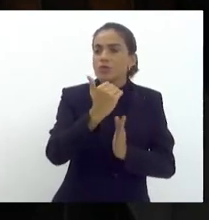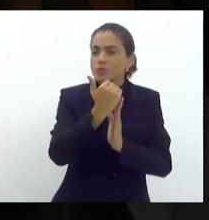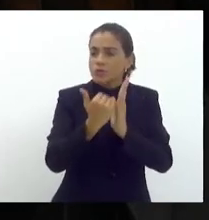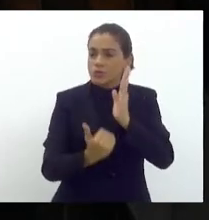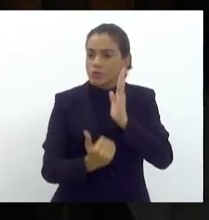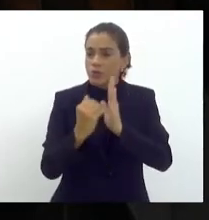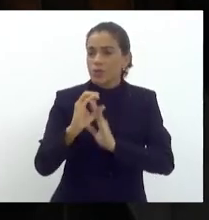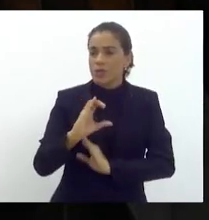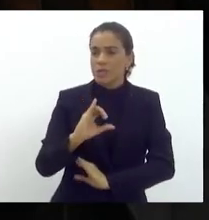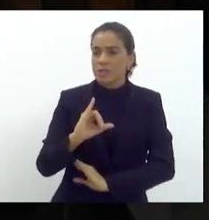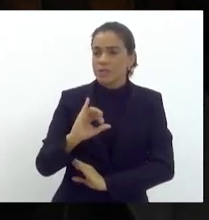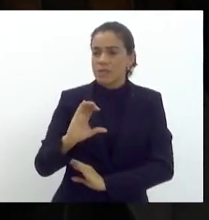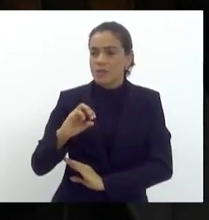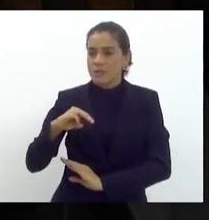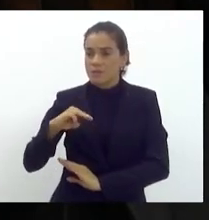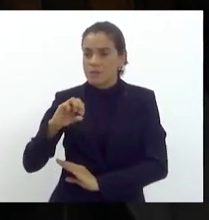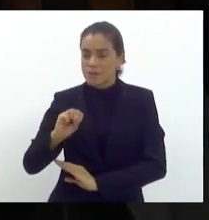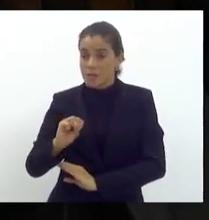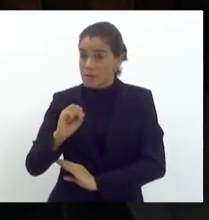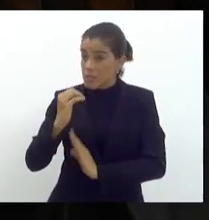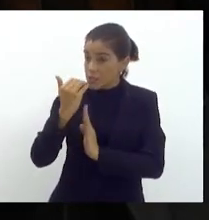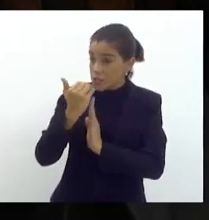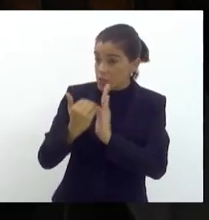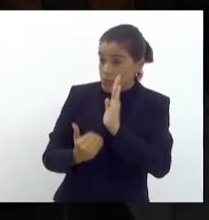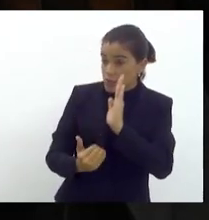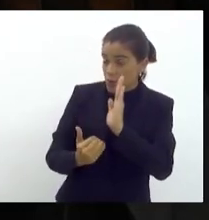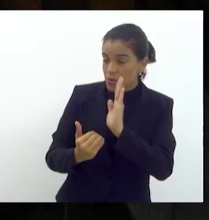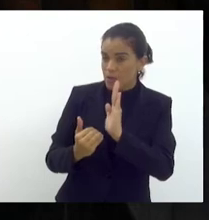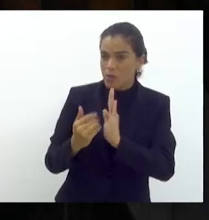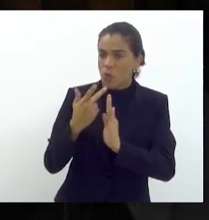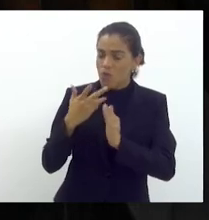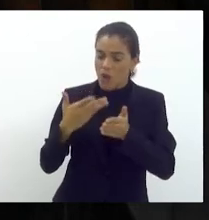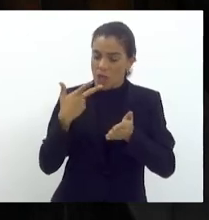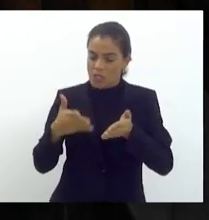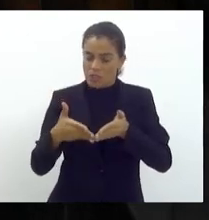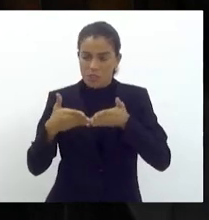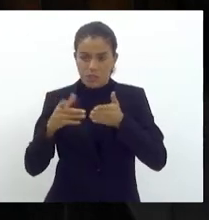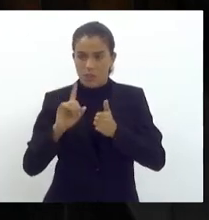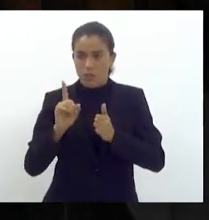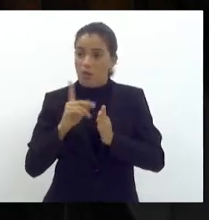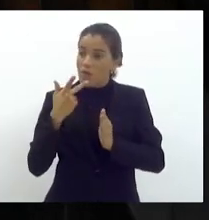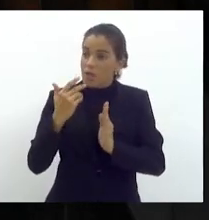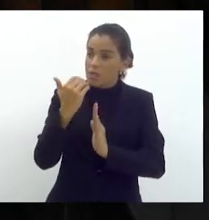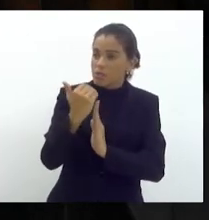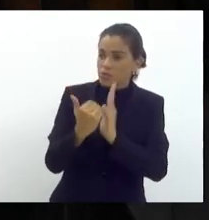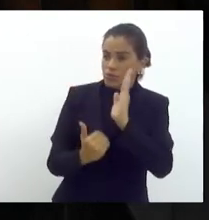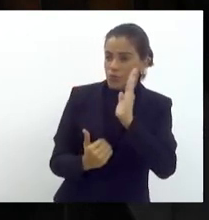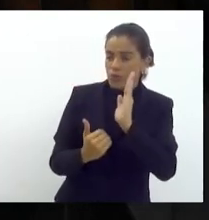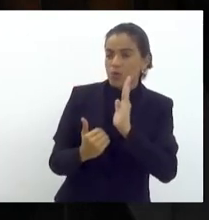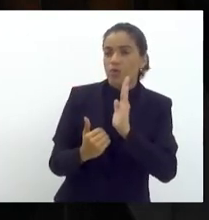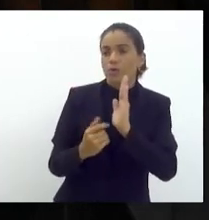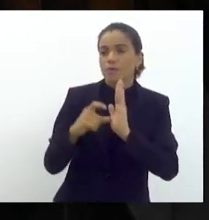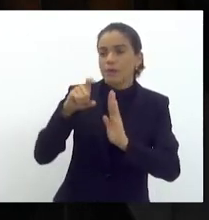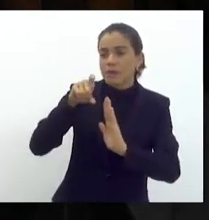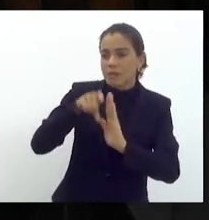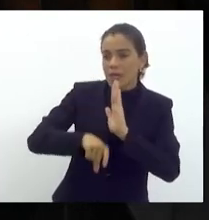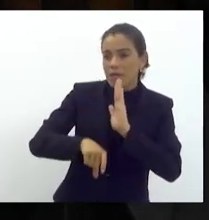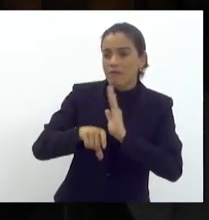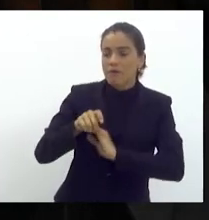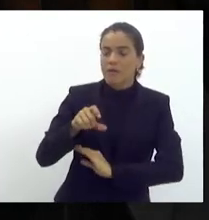de ICMS descontos né isenção para as tarifas de energia